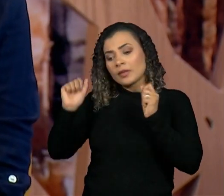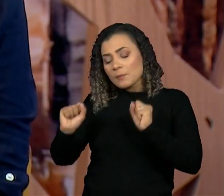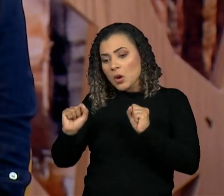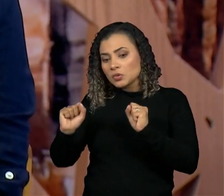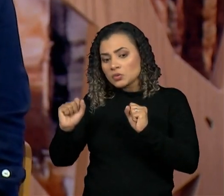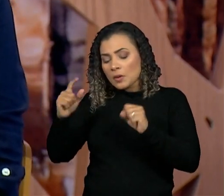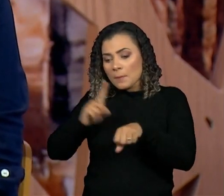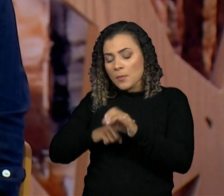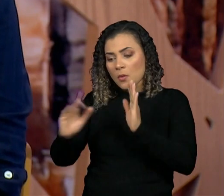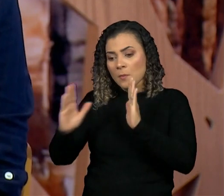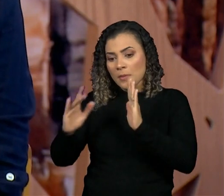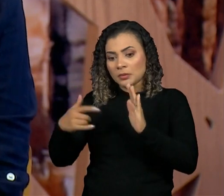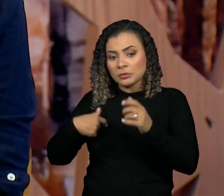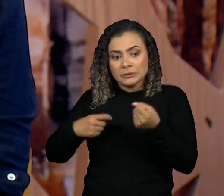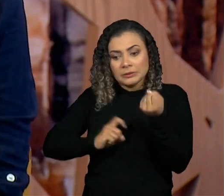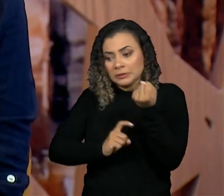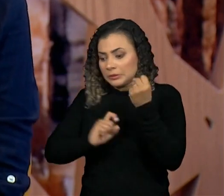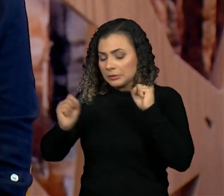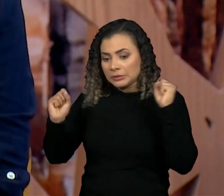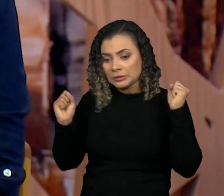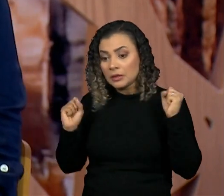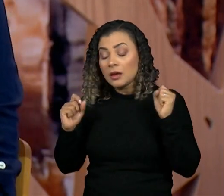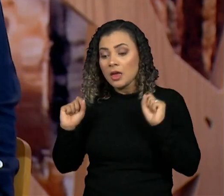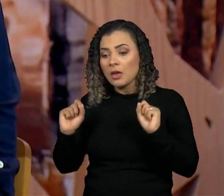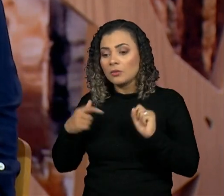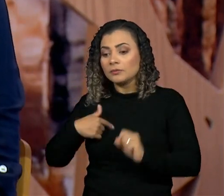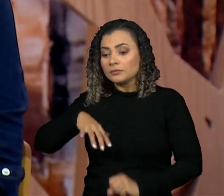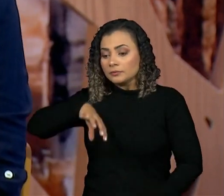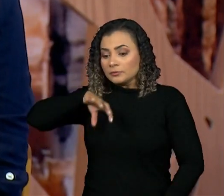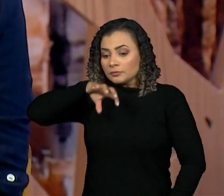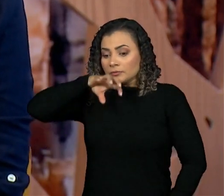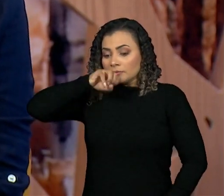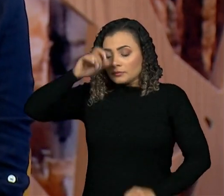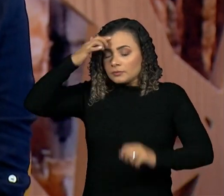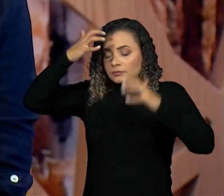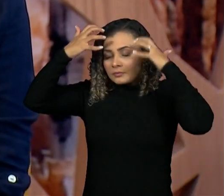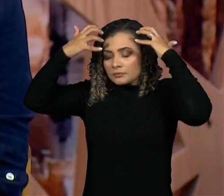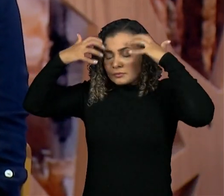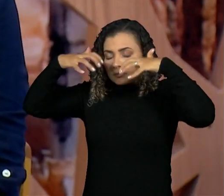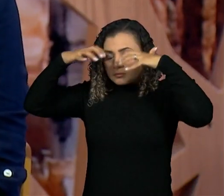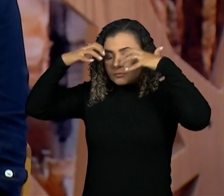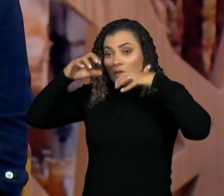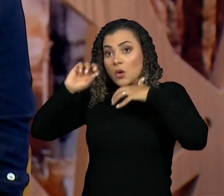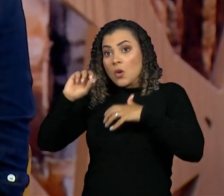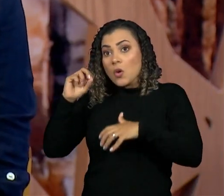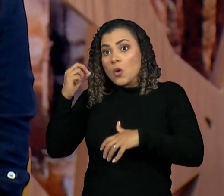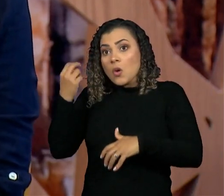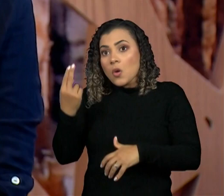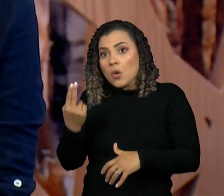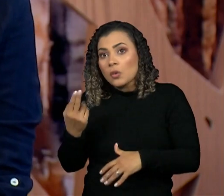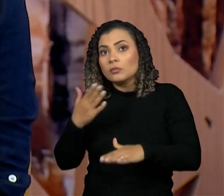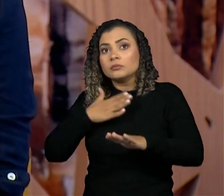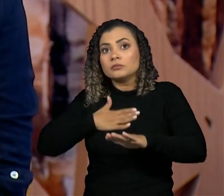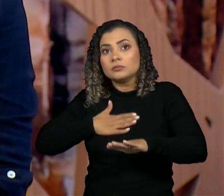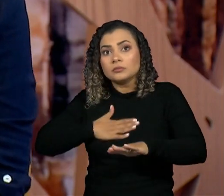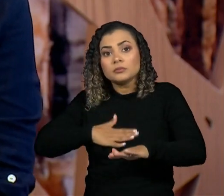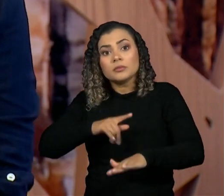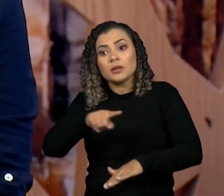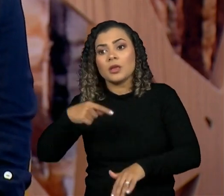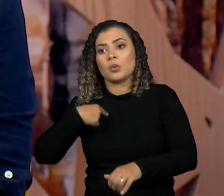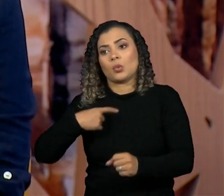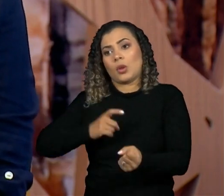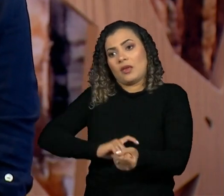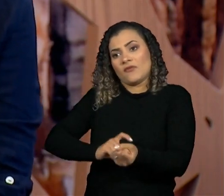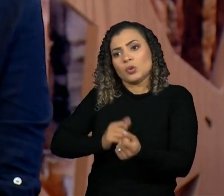momento em que, de repente, me faltar a palavra. Então, uma respiração, de repente, uma conversa com o público, de falar, gente, eu estou muito nervoso, para